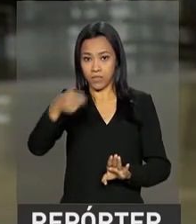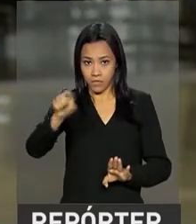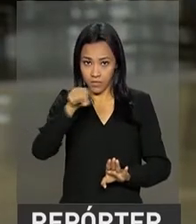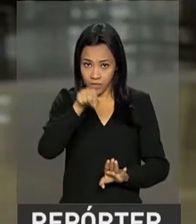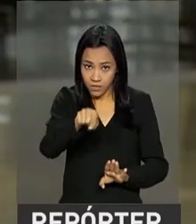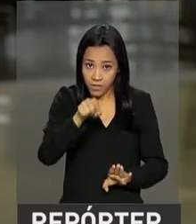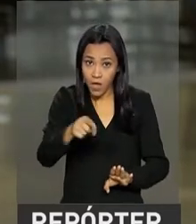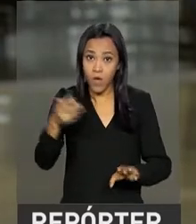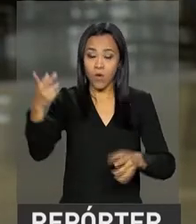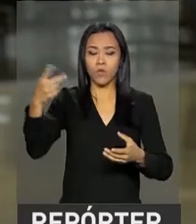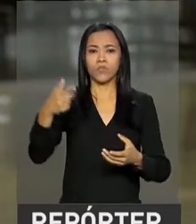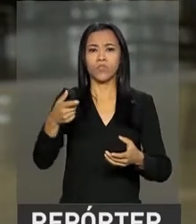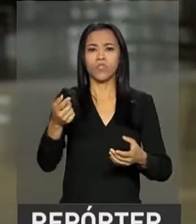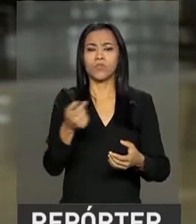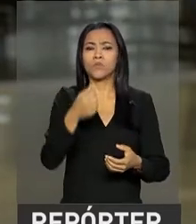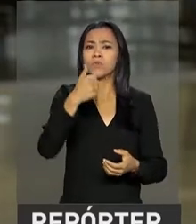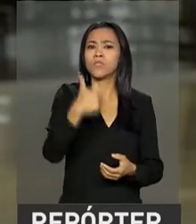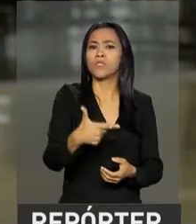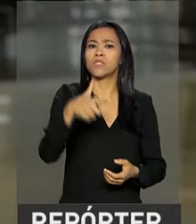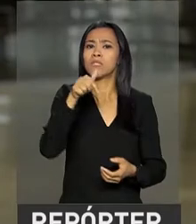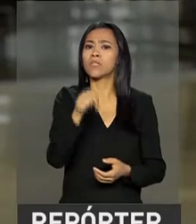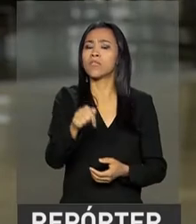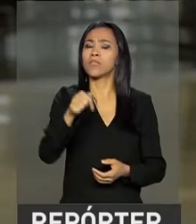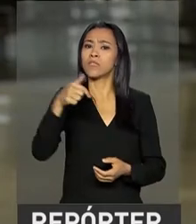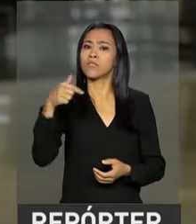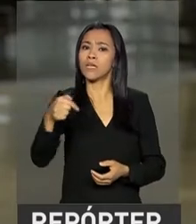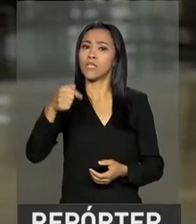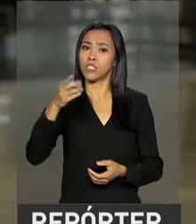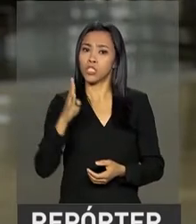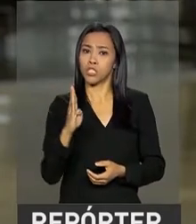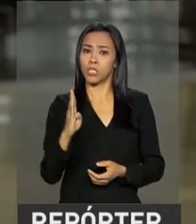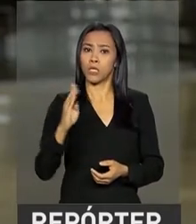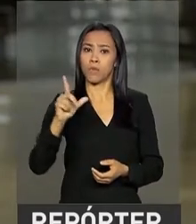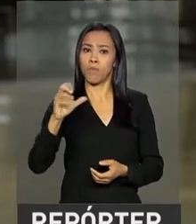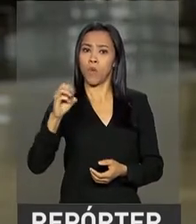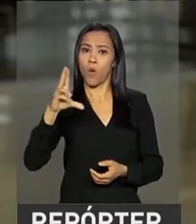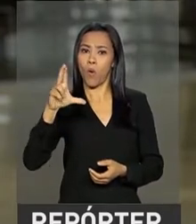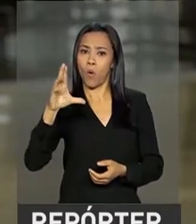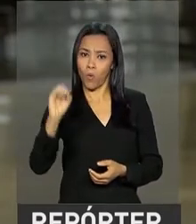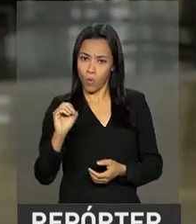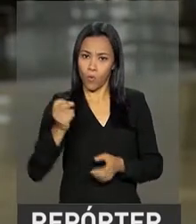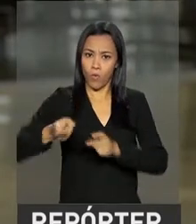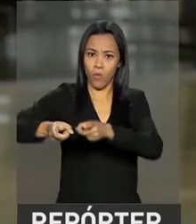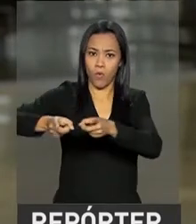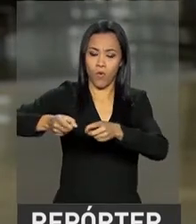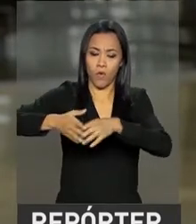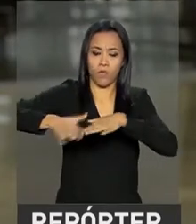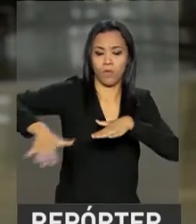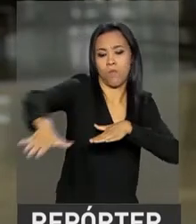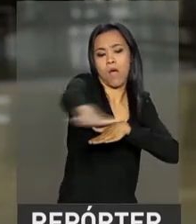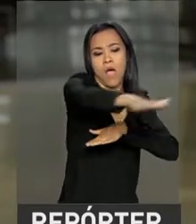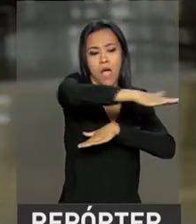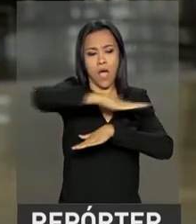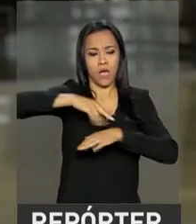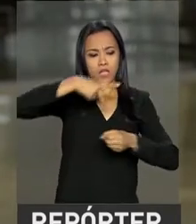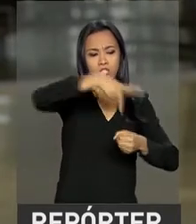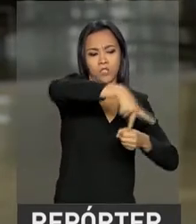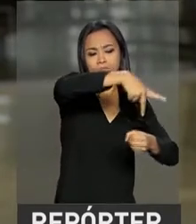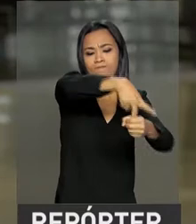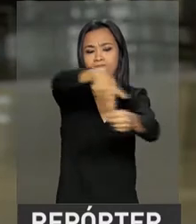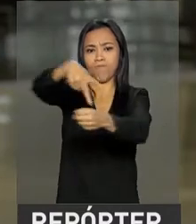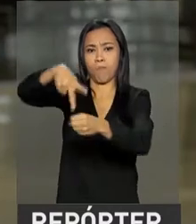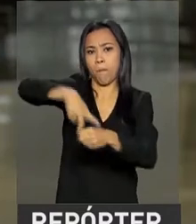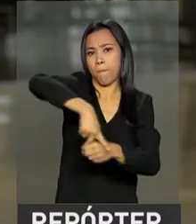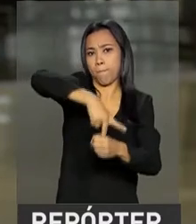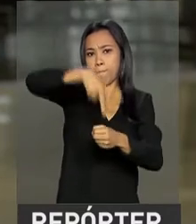287 blocos de exploração que totalizam uma área de quase 123 mil quilômetros quadrados.